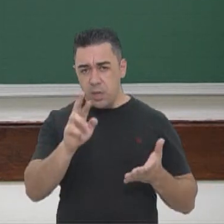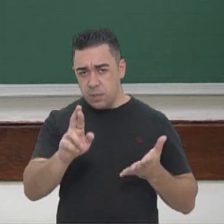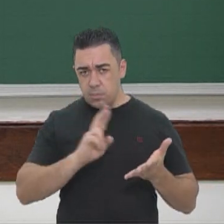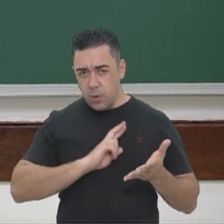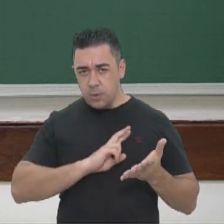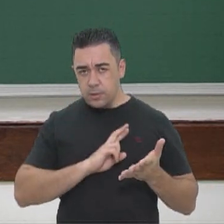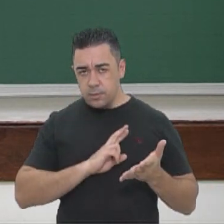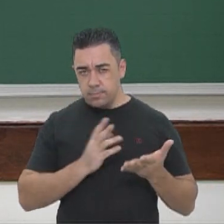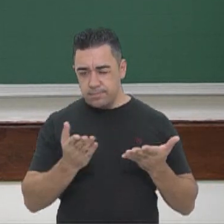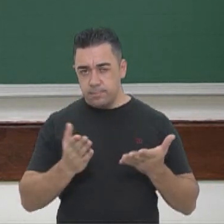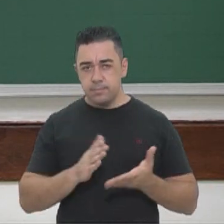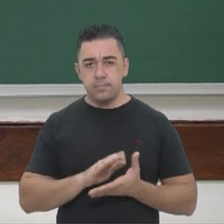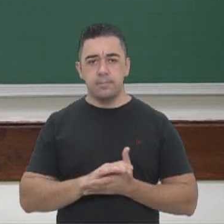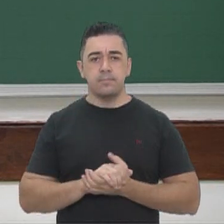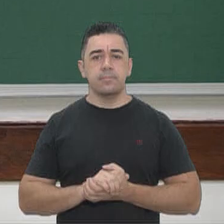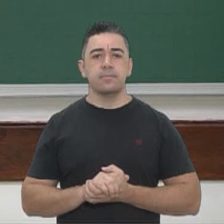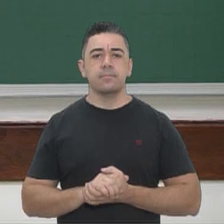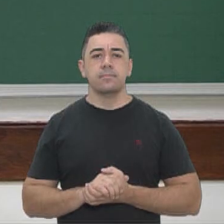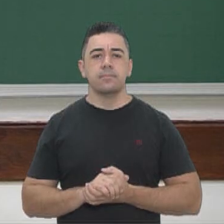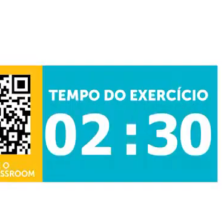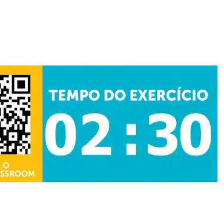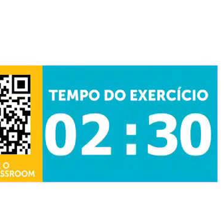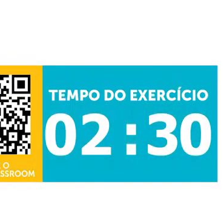resposta para vocês. Vamos lá.